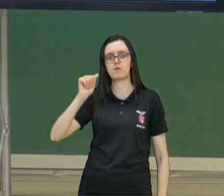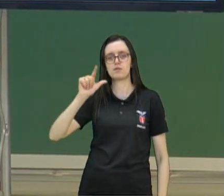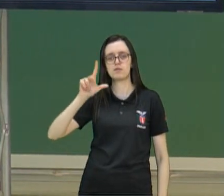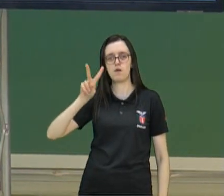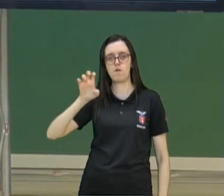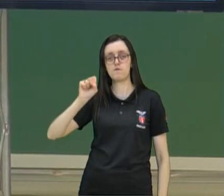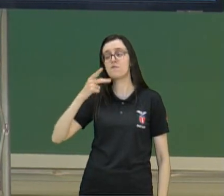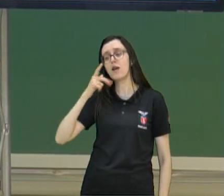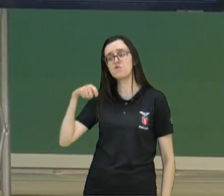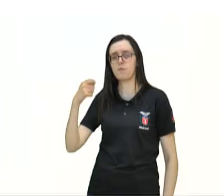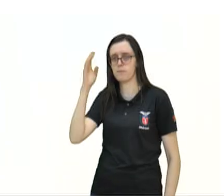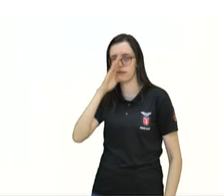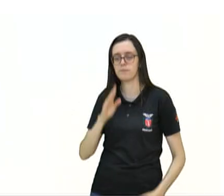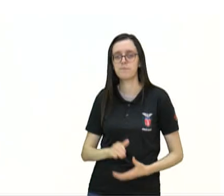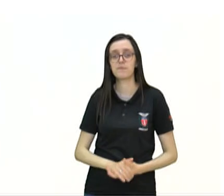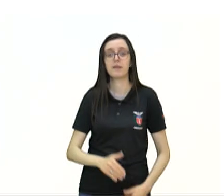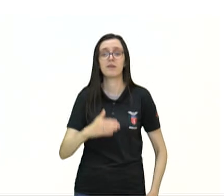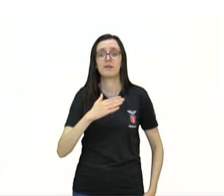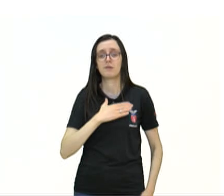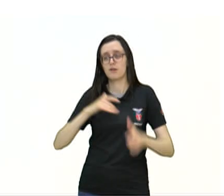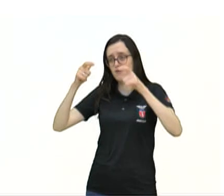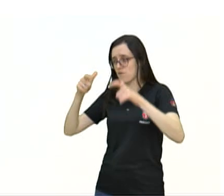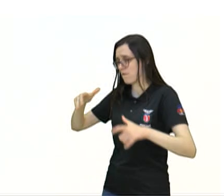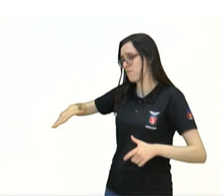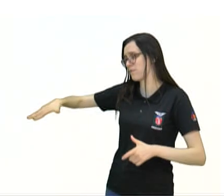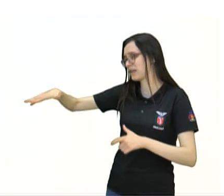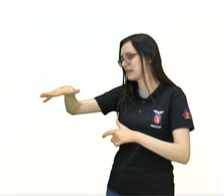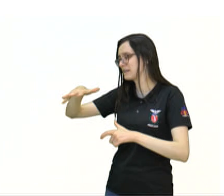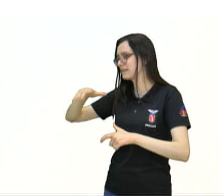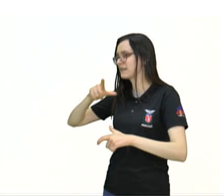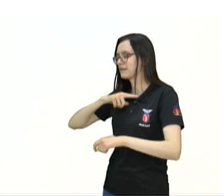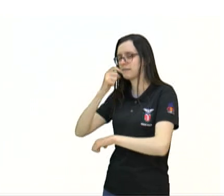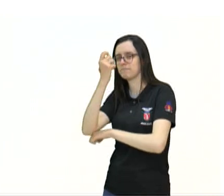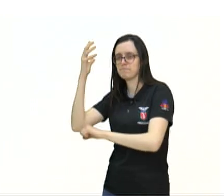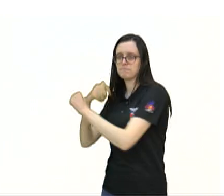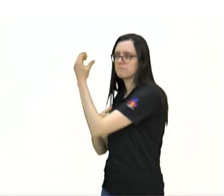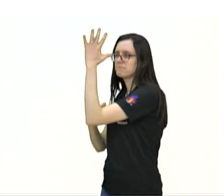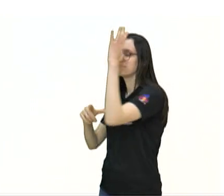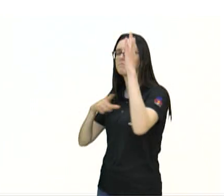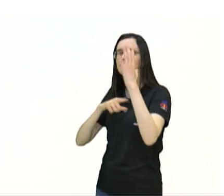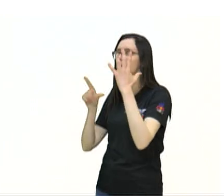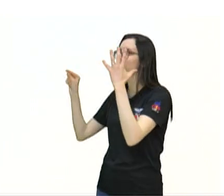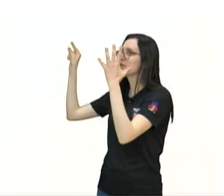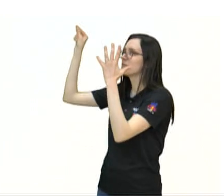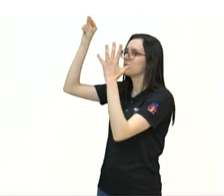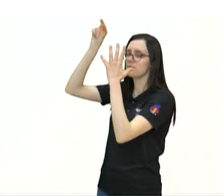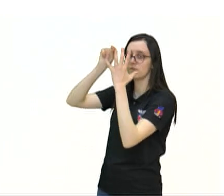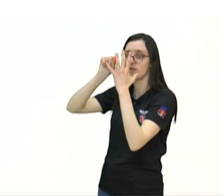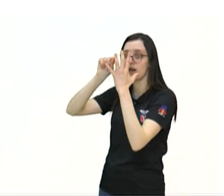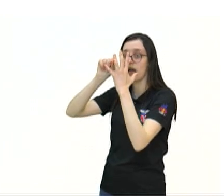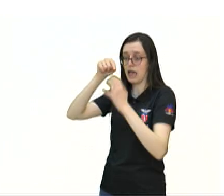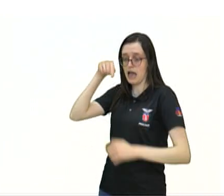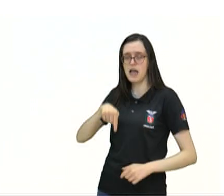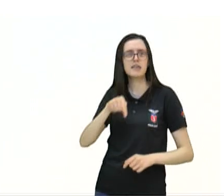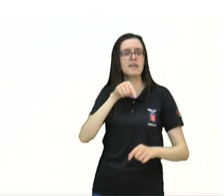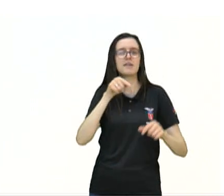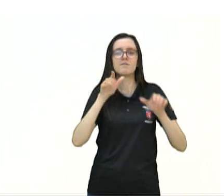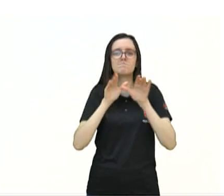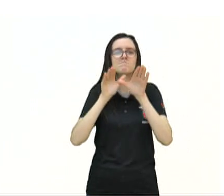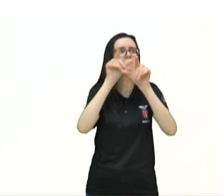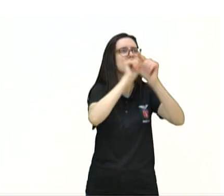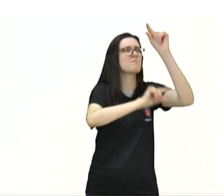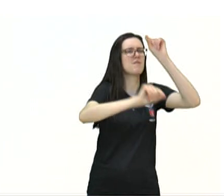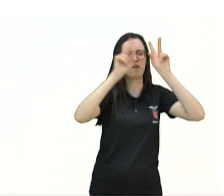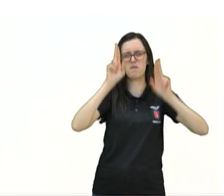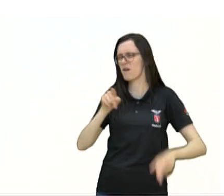o Brasil. Minha terra tem palmeiras, onde canta o sabiá. As aves que aqui gorjeiam, não gorjeiam como